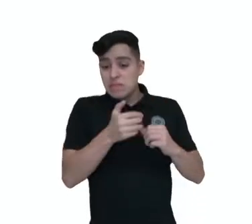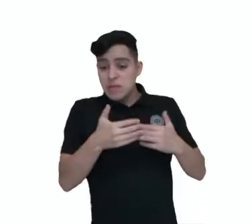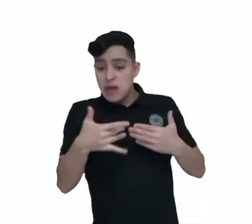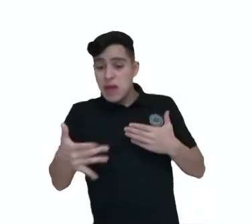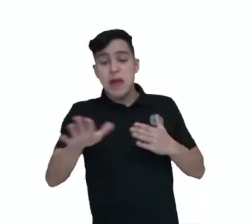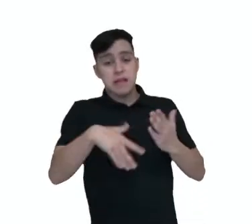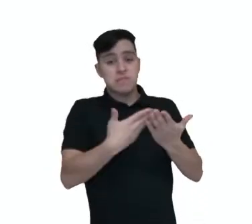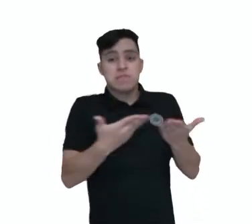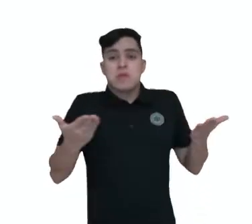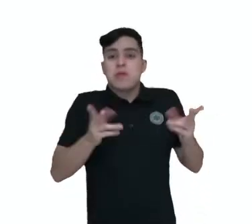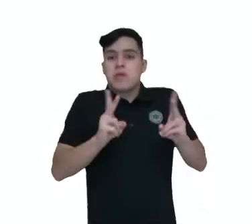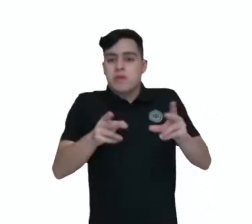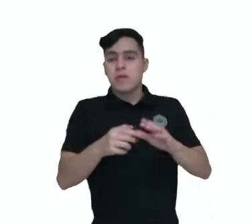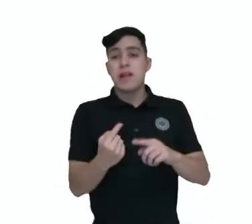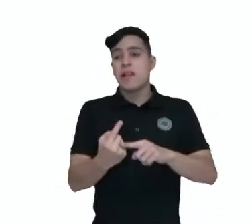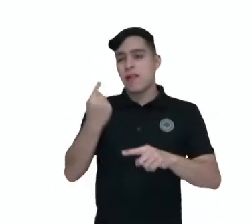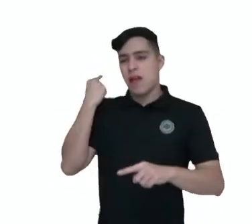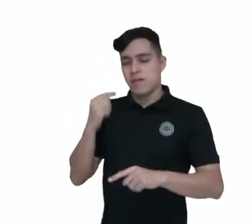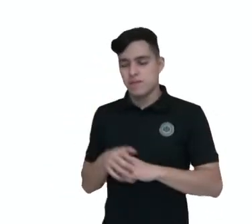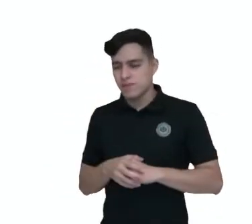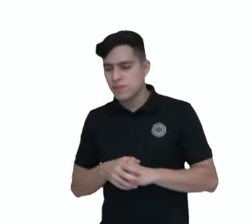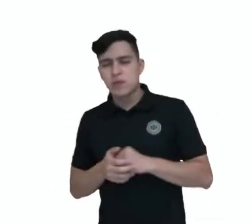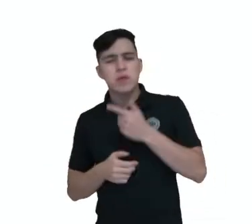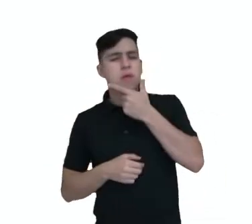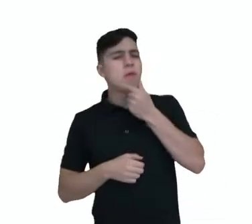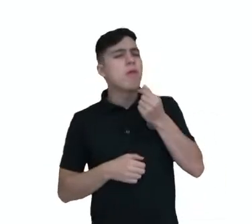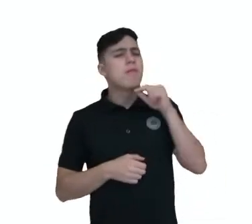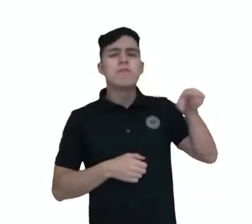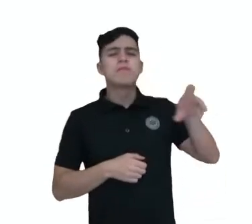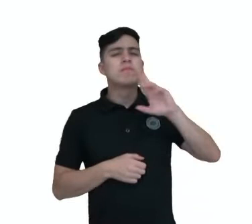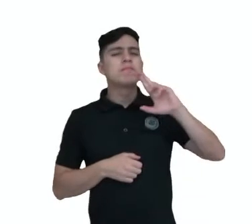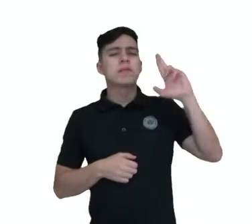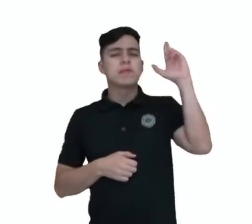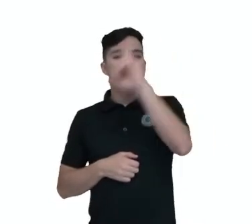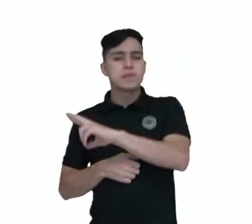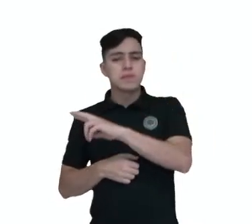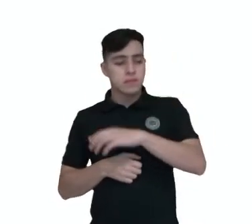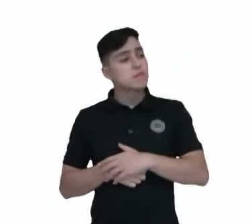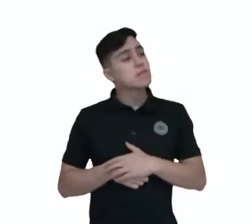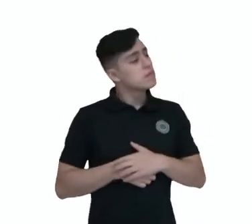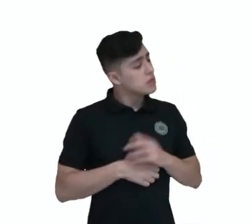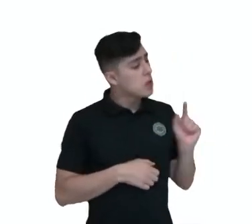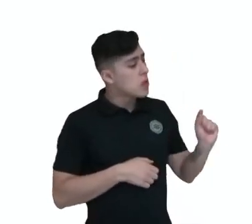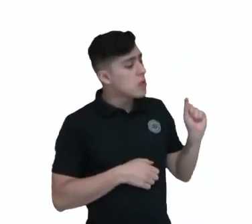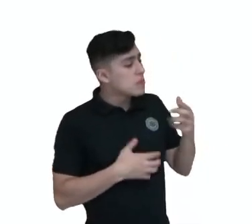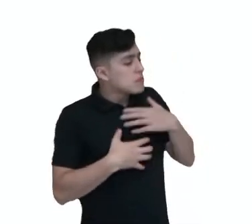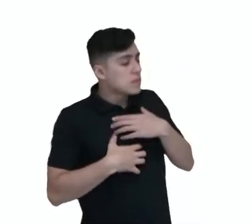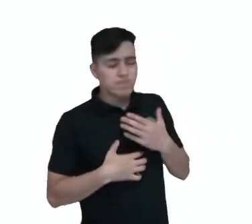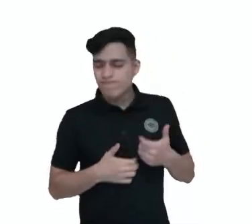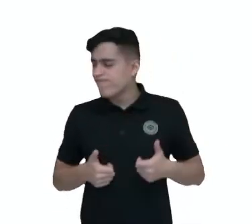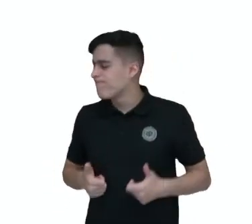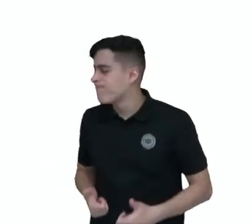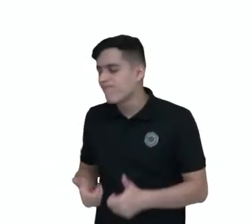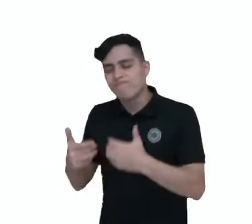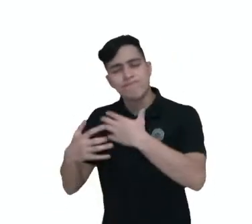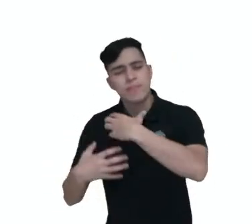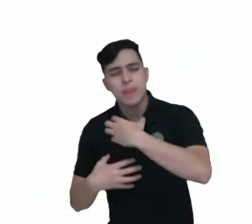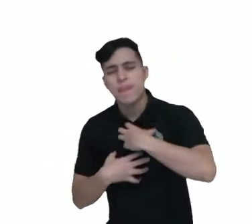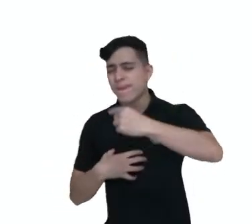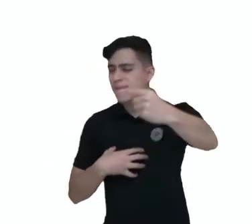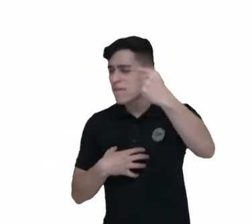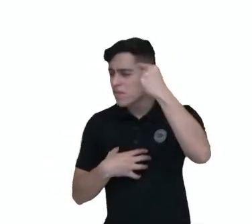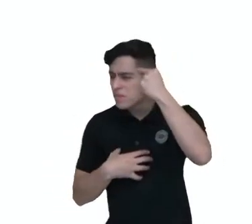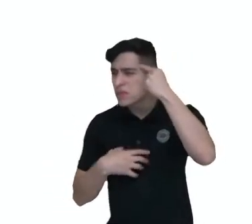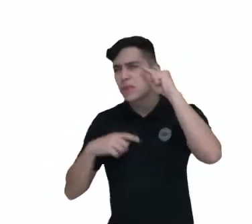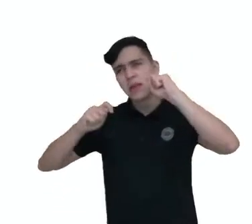falou, pessoal, no dia? Foi sensacional. Definitivamente, foi a melhor prova. Eu pensei que era possível correr